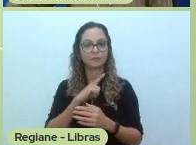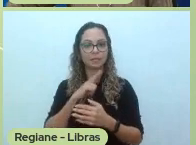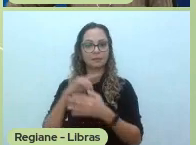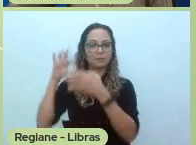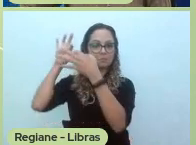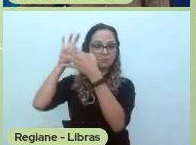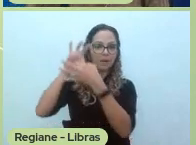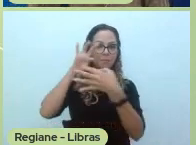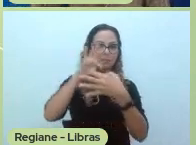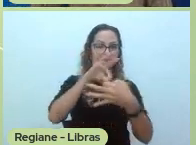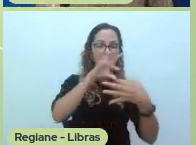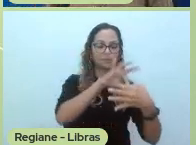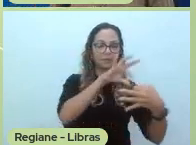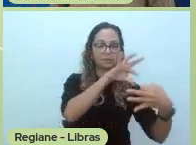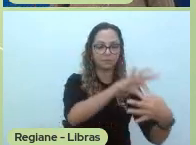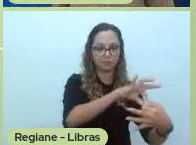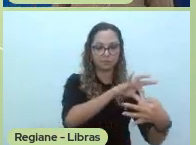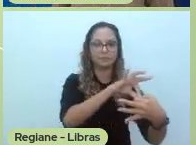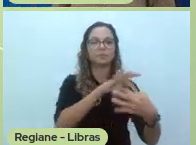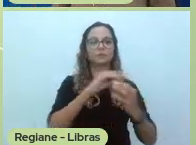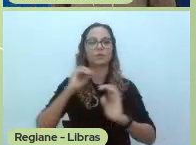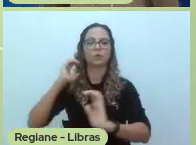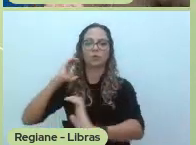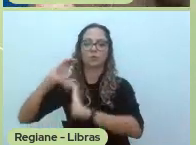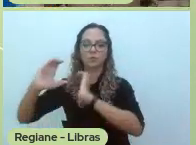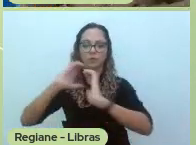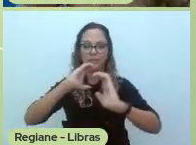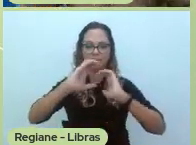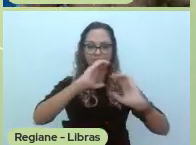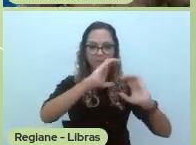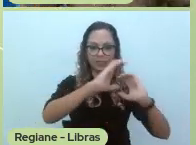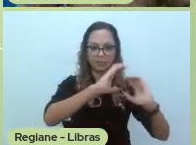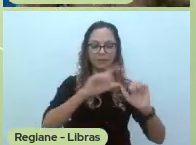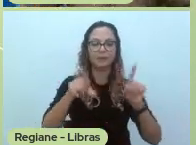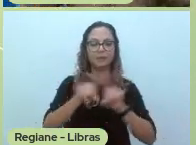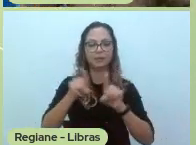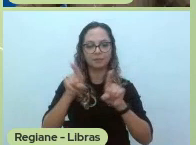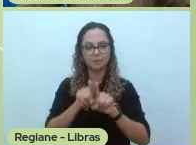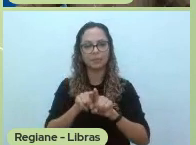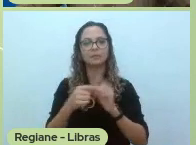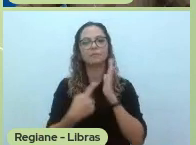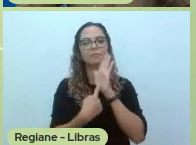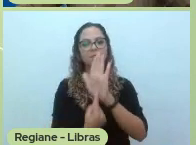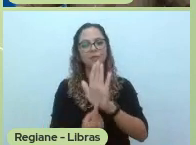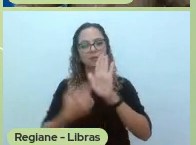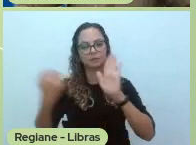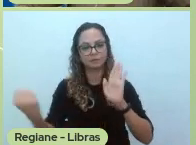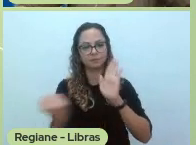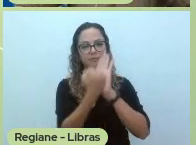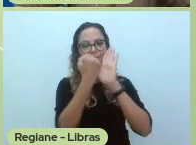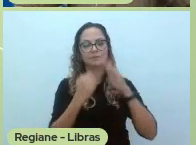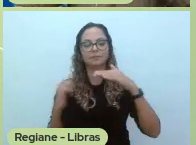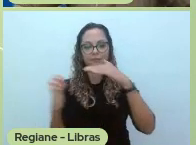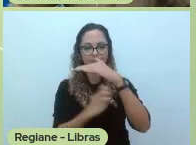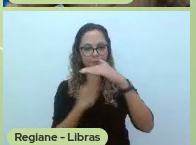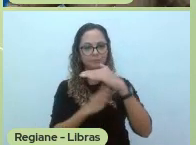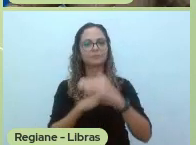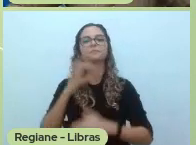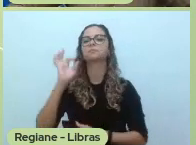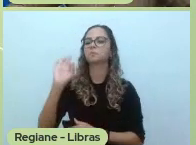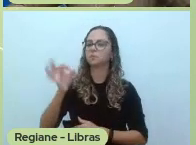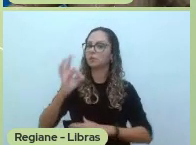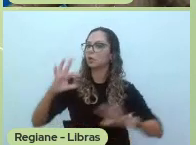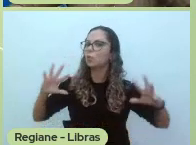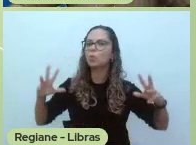agenda, entre a questão da comunicação e entre a questão da reputação corporativa, né? Tudo, exatamente, tudo